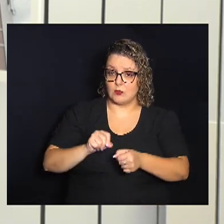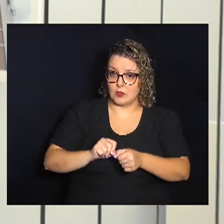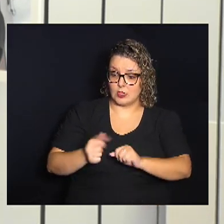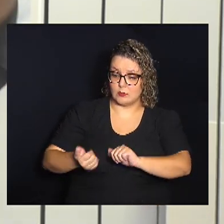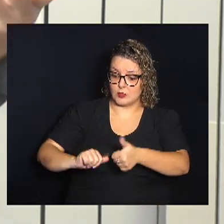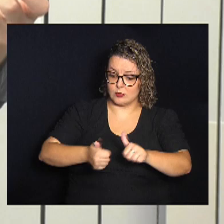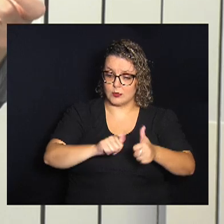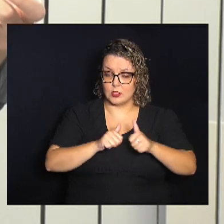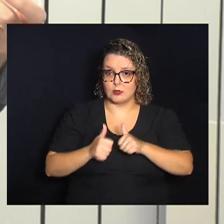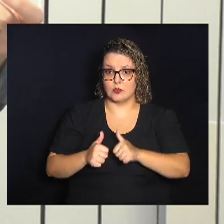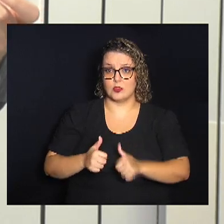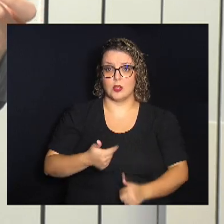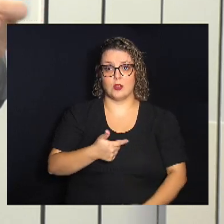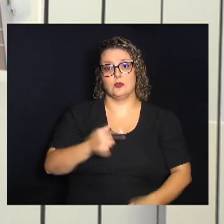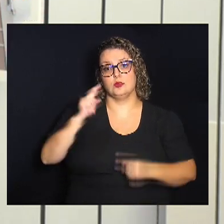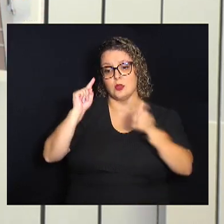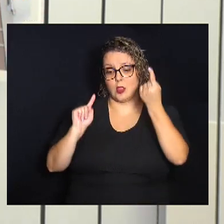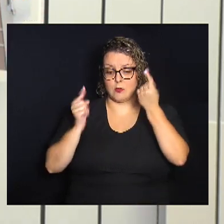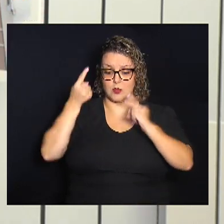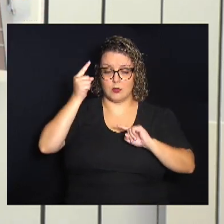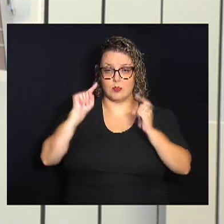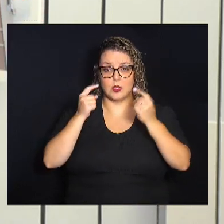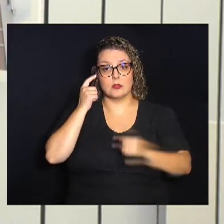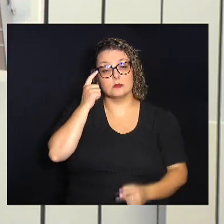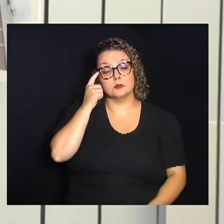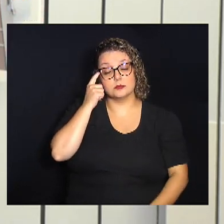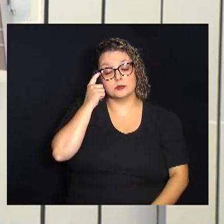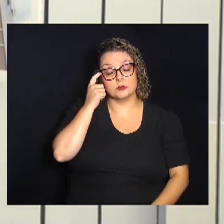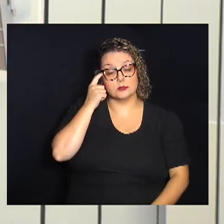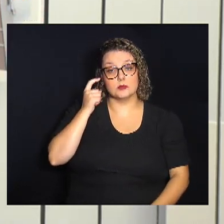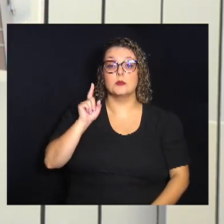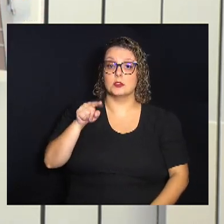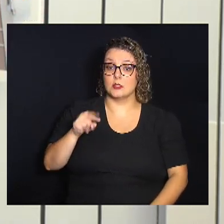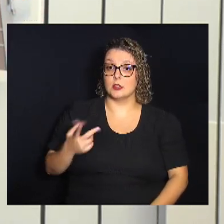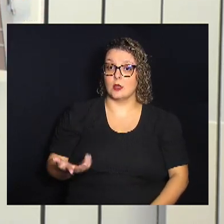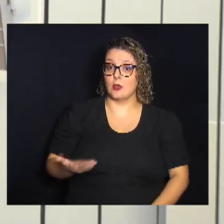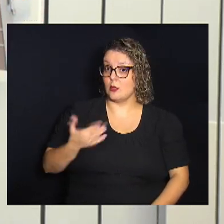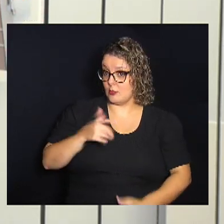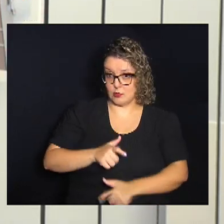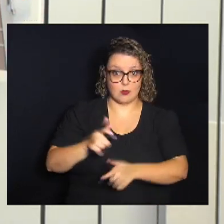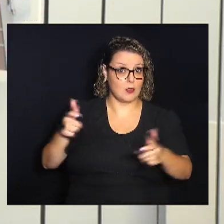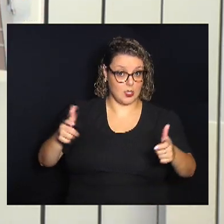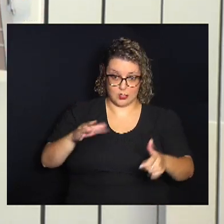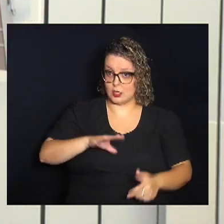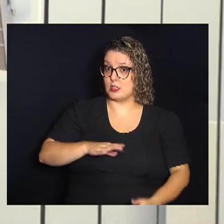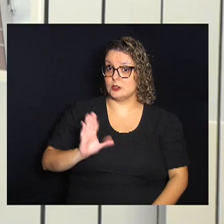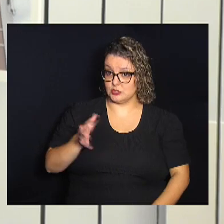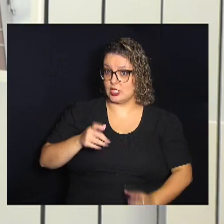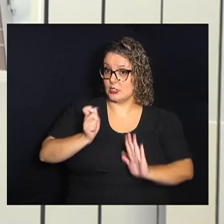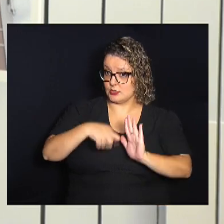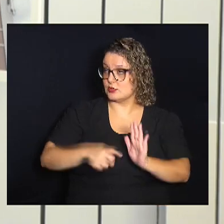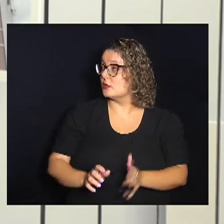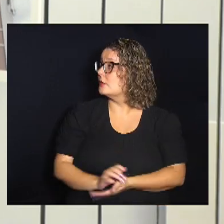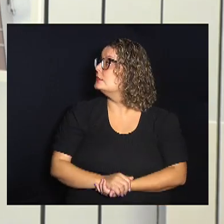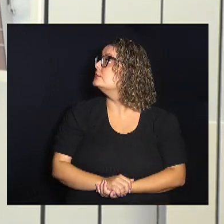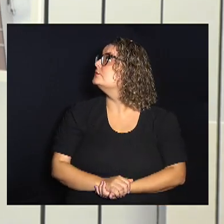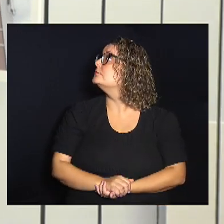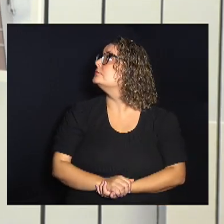balanço do Carnaval de 2024, que foi considerado o maior que a cidade já registrou.